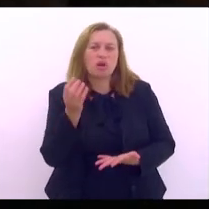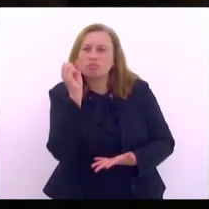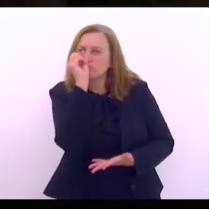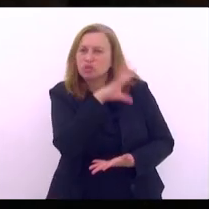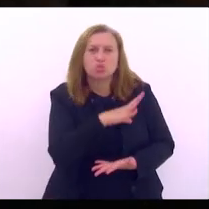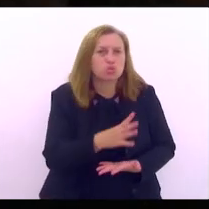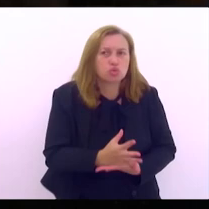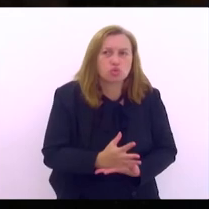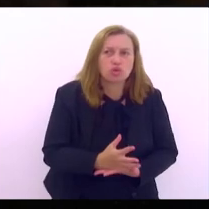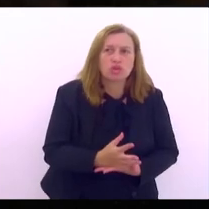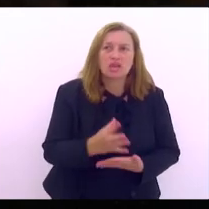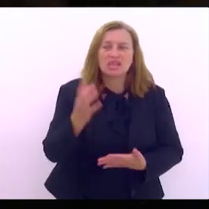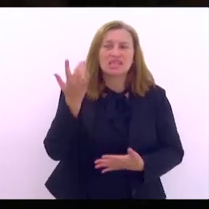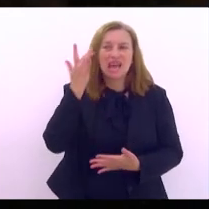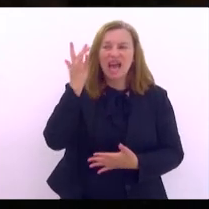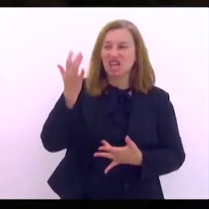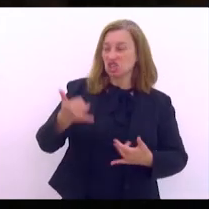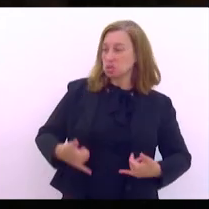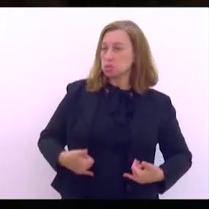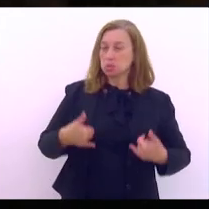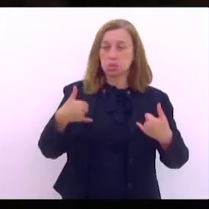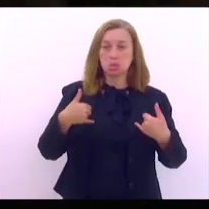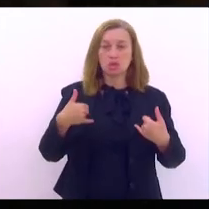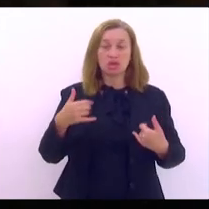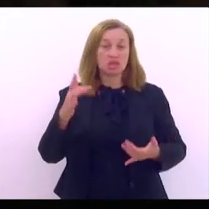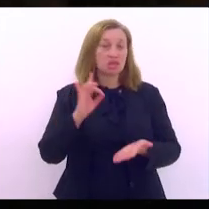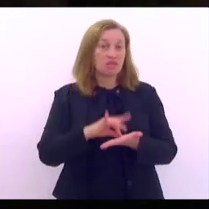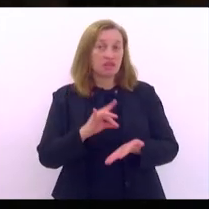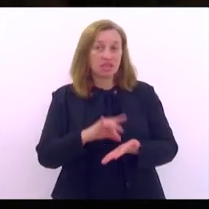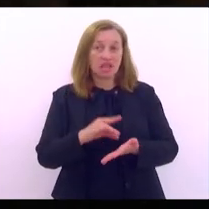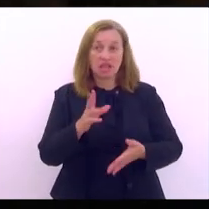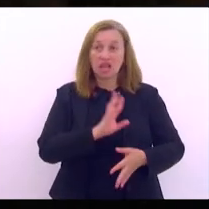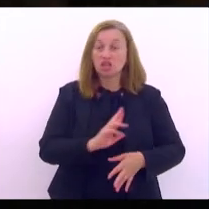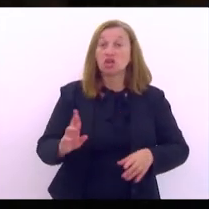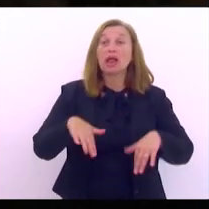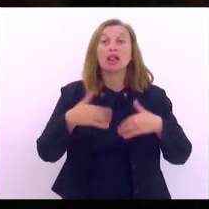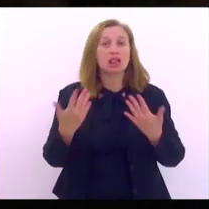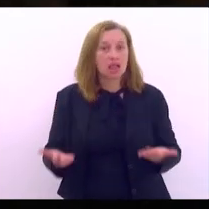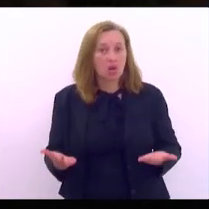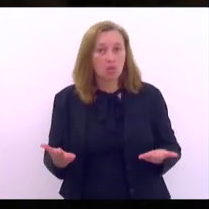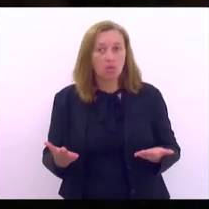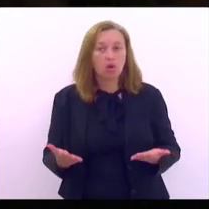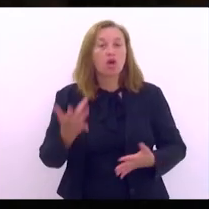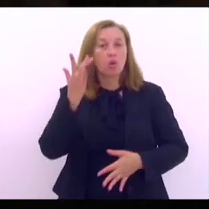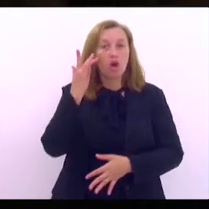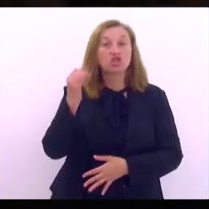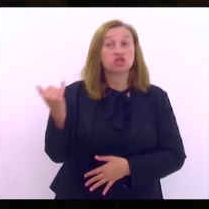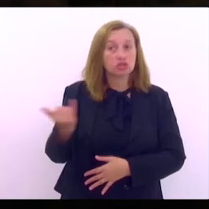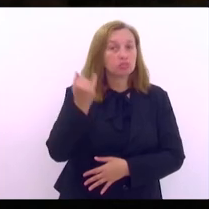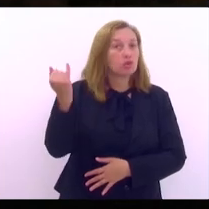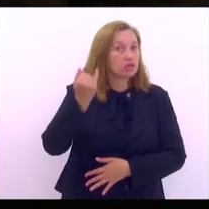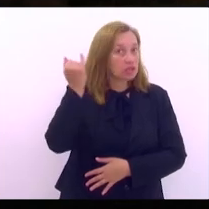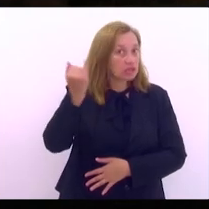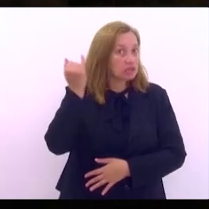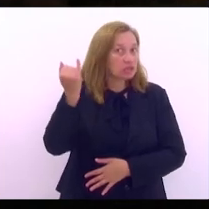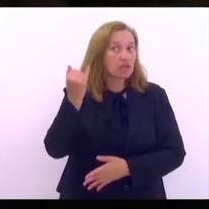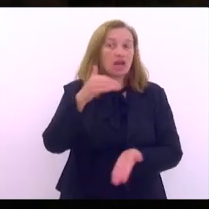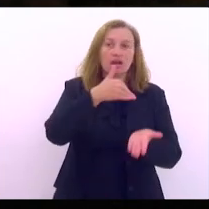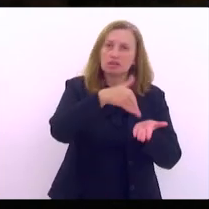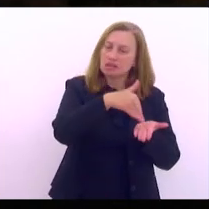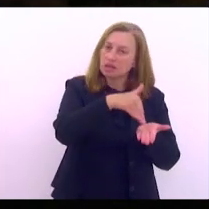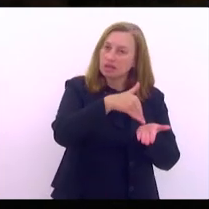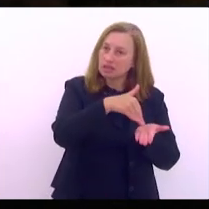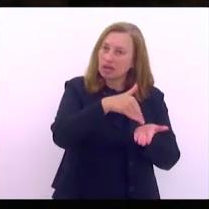de quem se acha dono da verdade religiosa. Então, acho muito importante a secretária